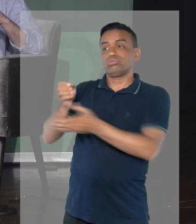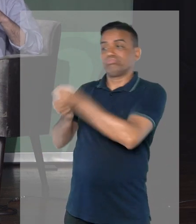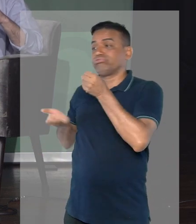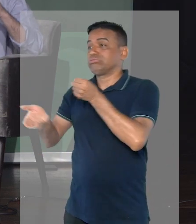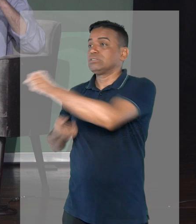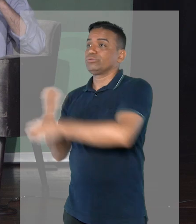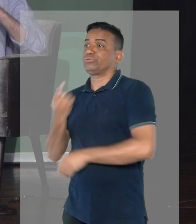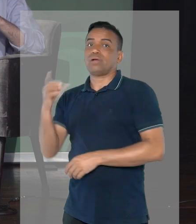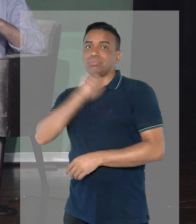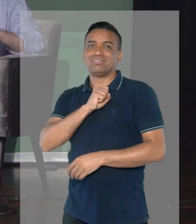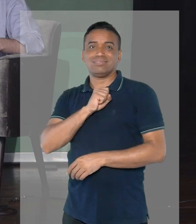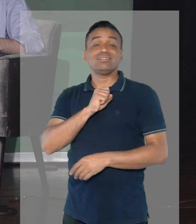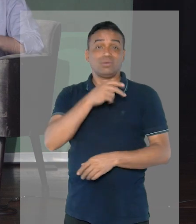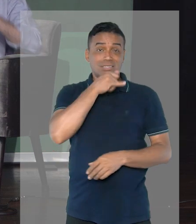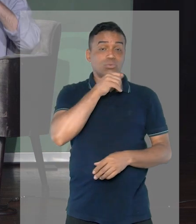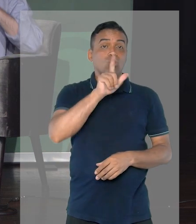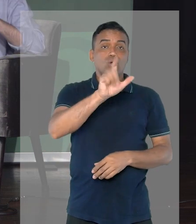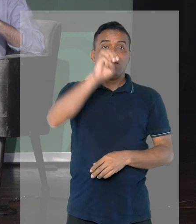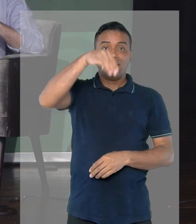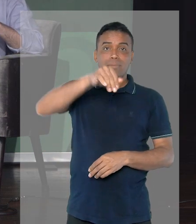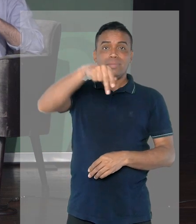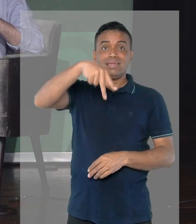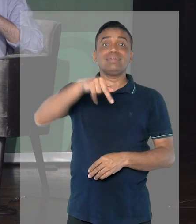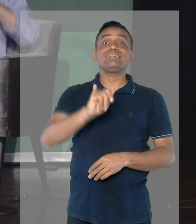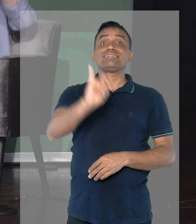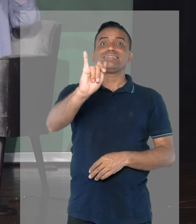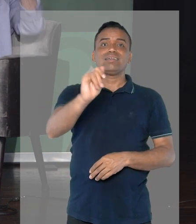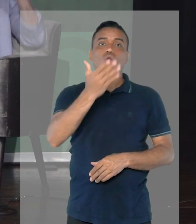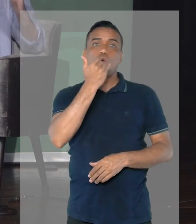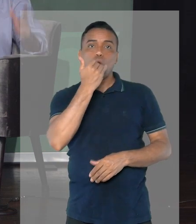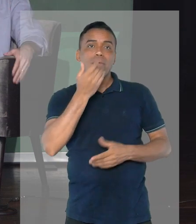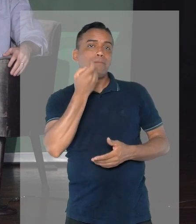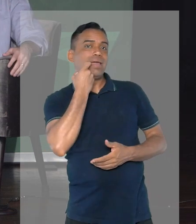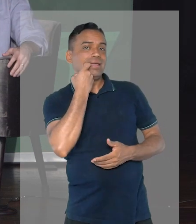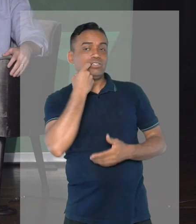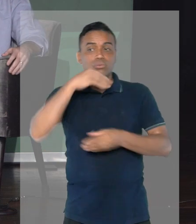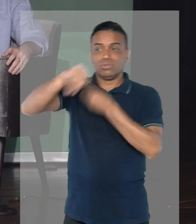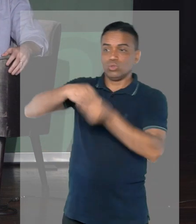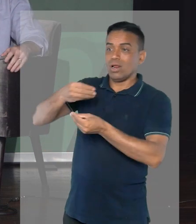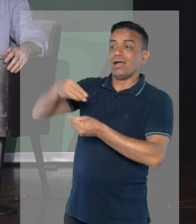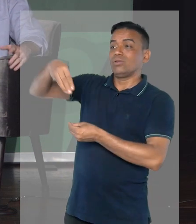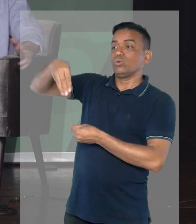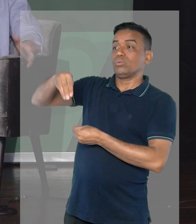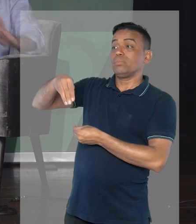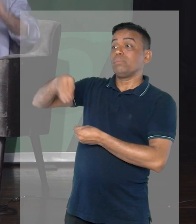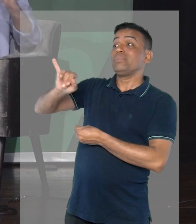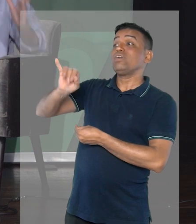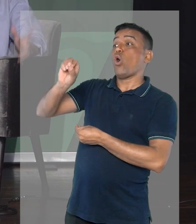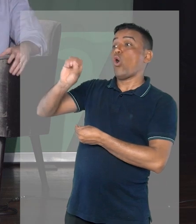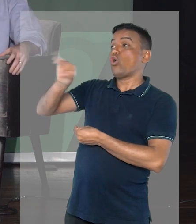do Leminski é que ele faz uma moqueca e a gente come como miojo e tem um sabor de hóstia, assim, que é uma